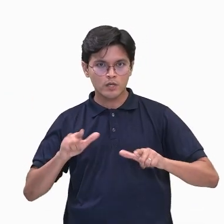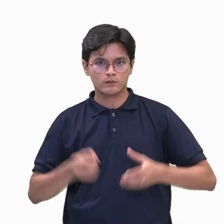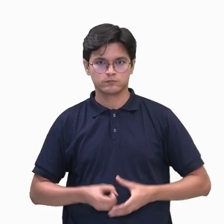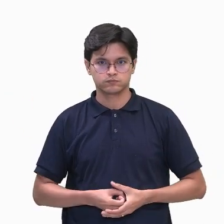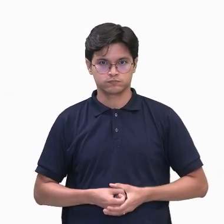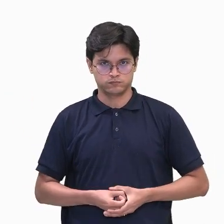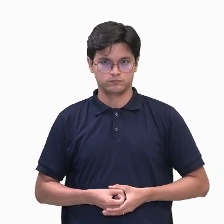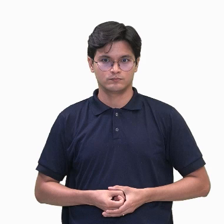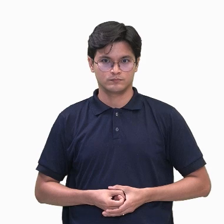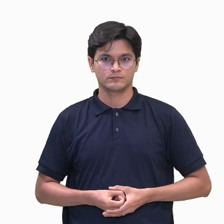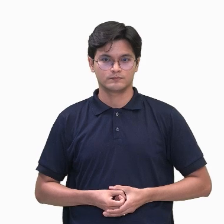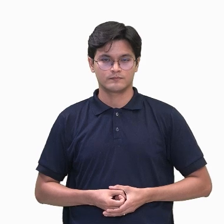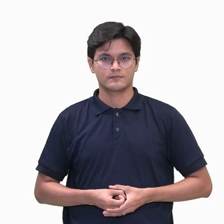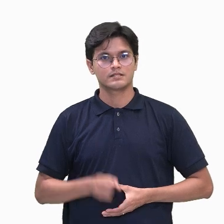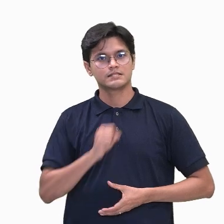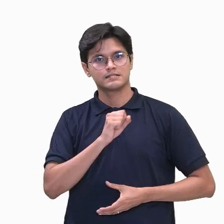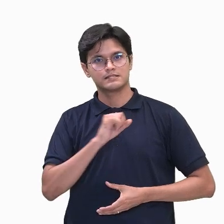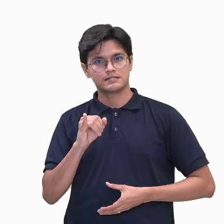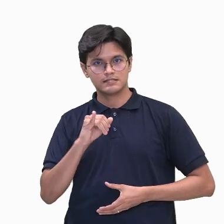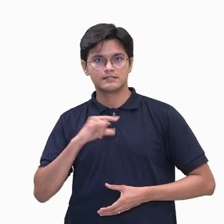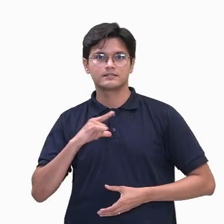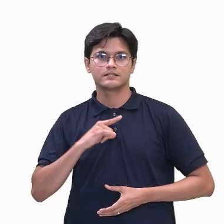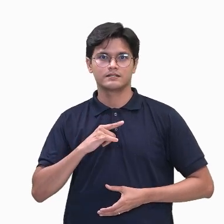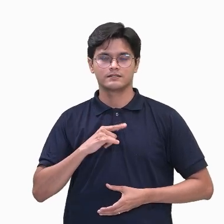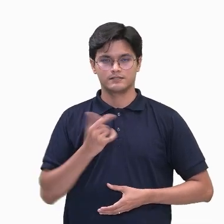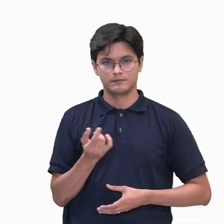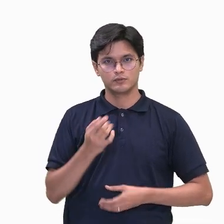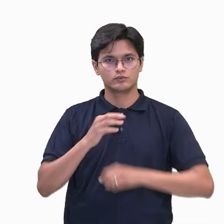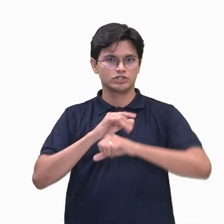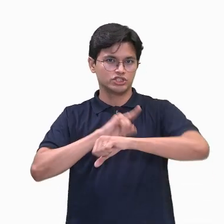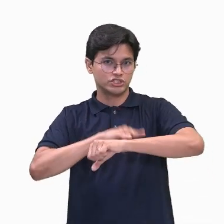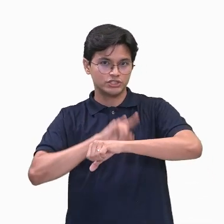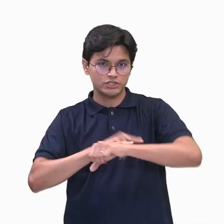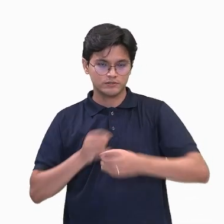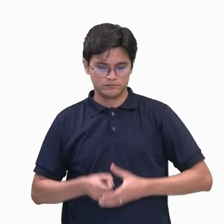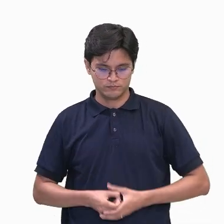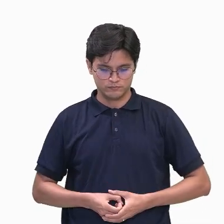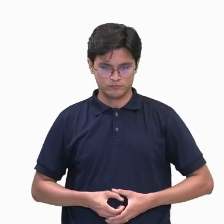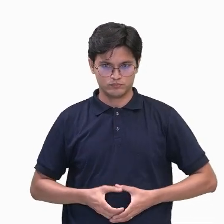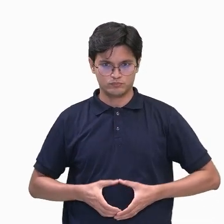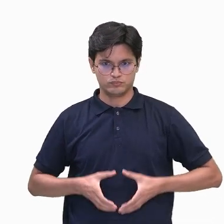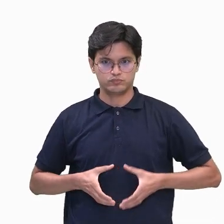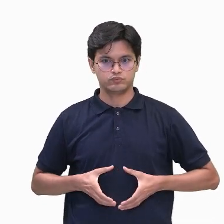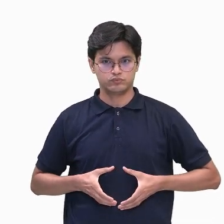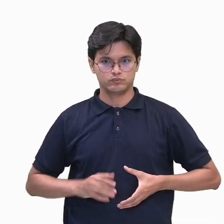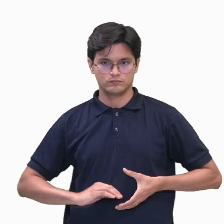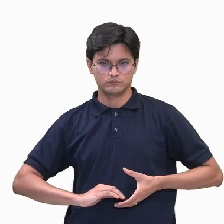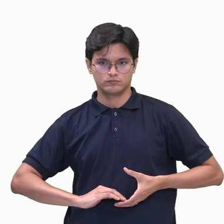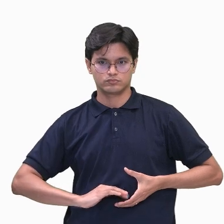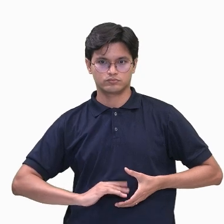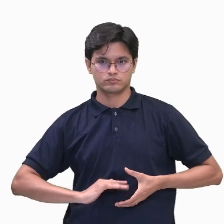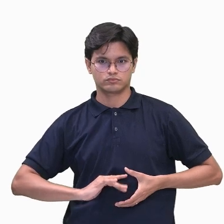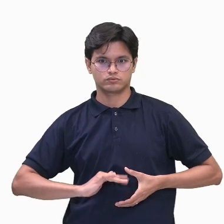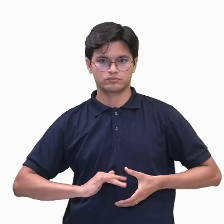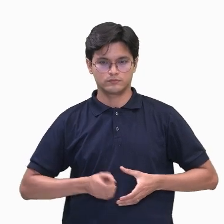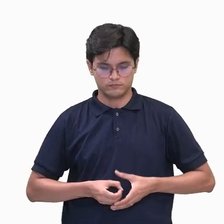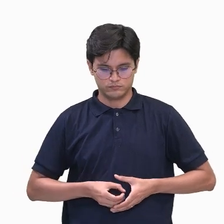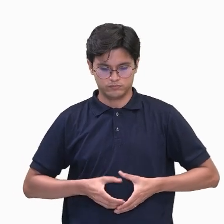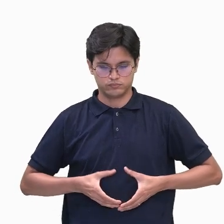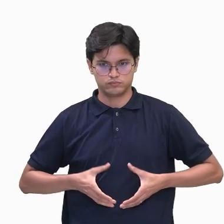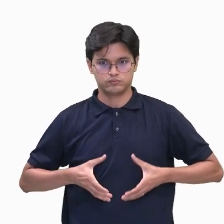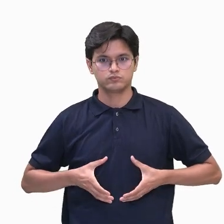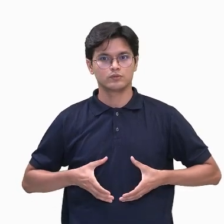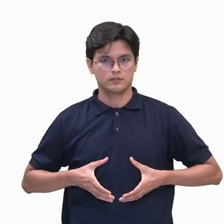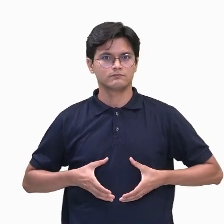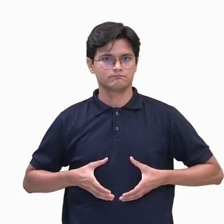bem pequenininha. E quando a gente está ali segurando a urina, ela vai aumentar o seu tamanho, ela vai distender, né, como se fosse um